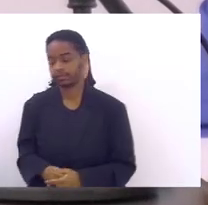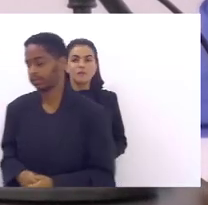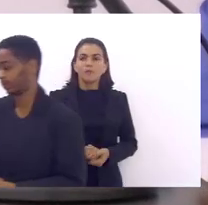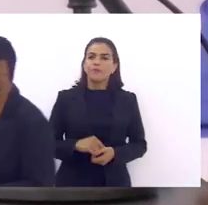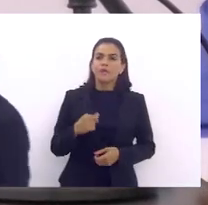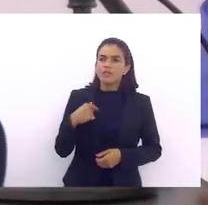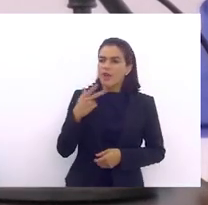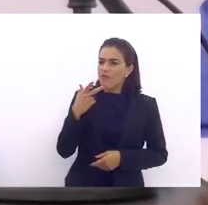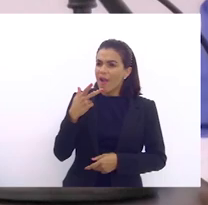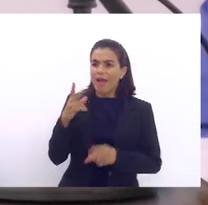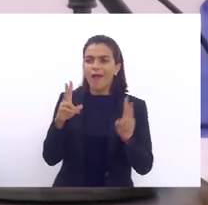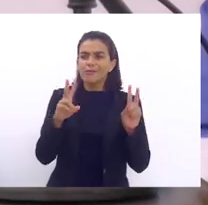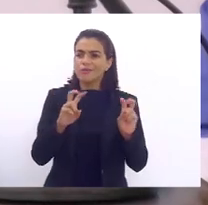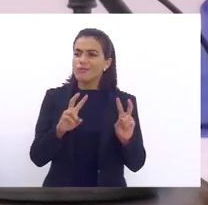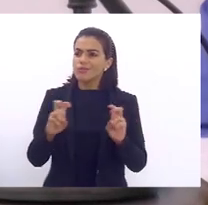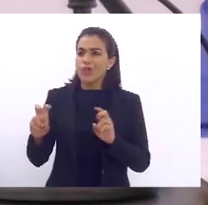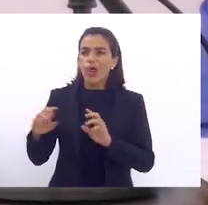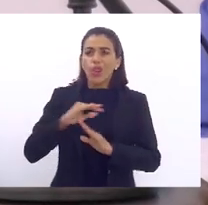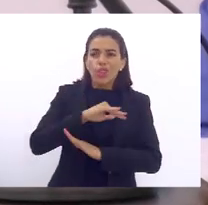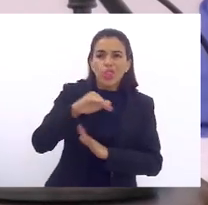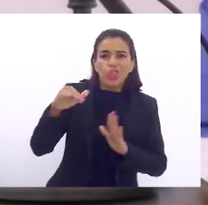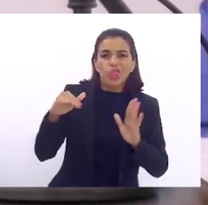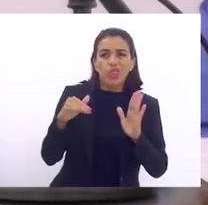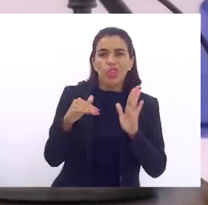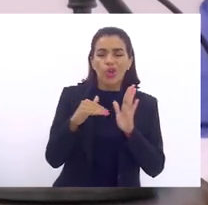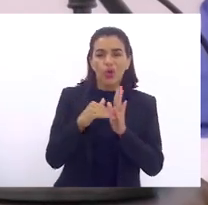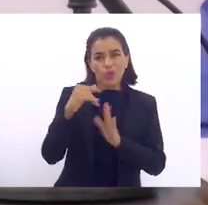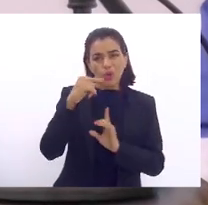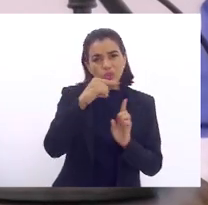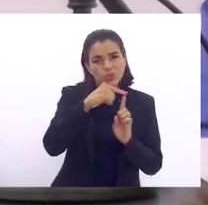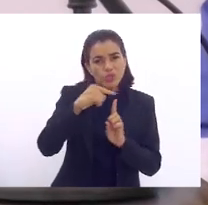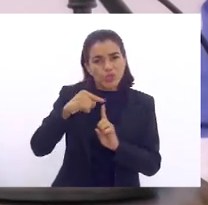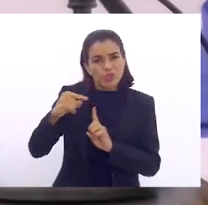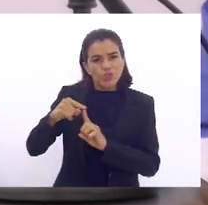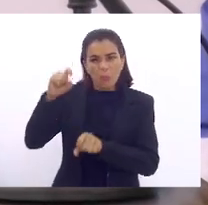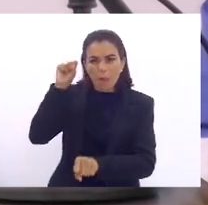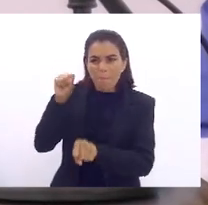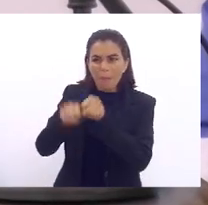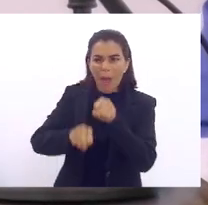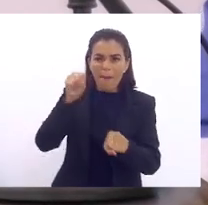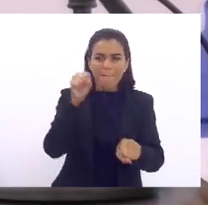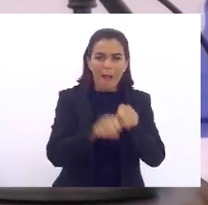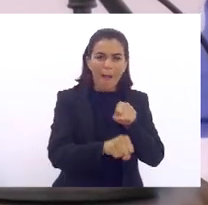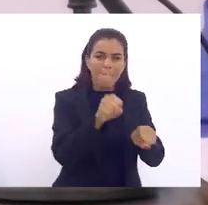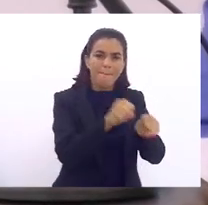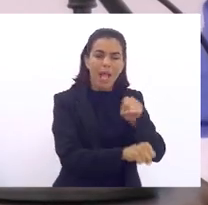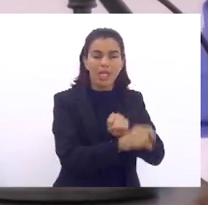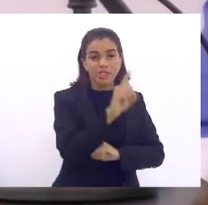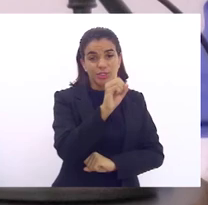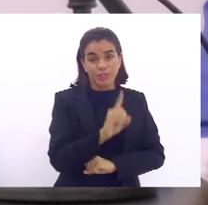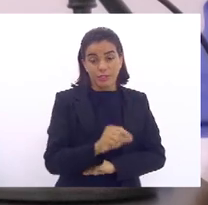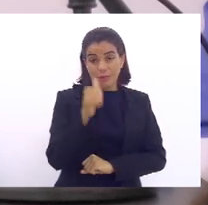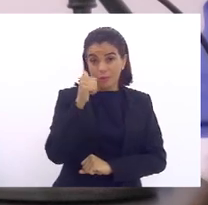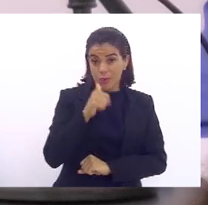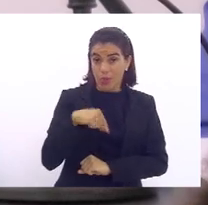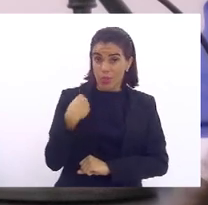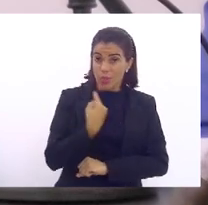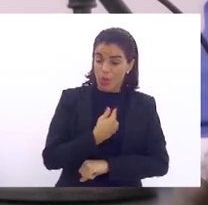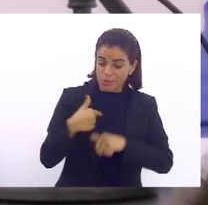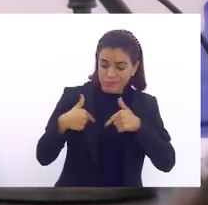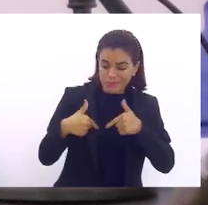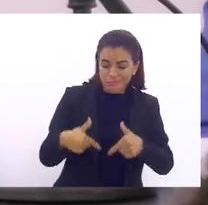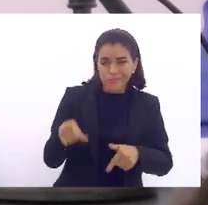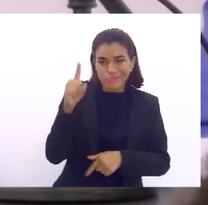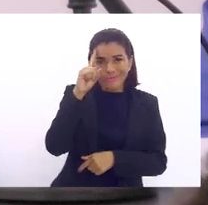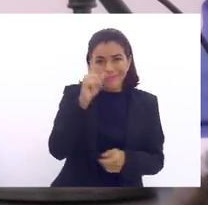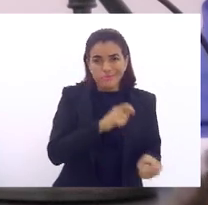tratadas todas as violências as formas de violações aos direitos das mulheres que nós na Defensoria atuamos cotidianamente né